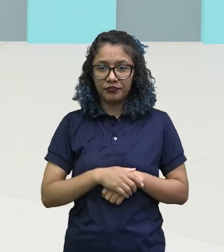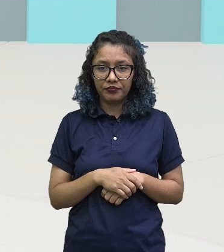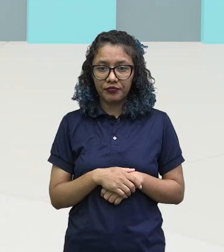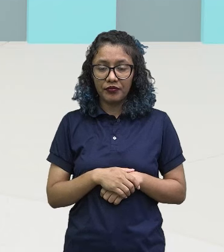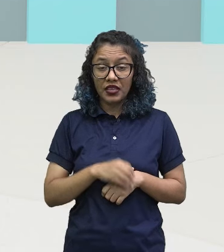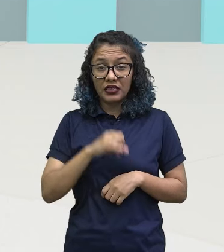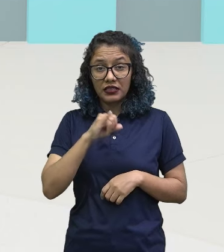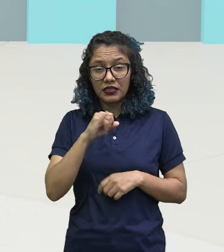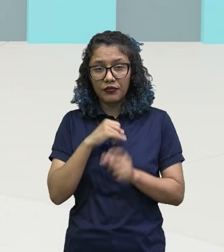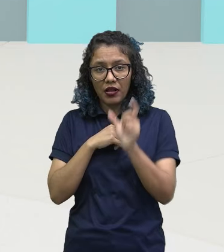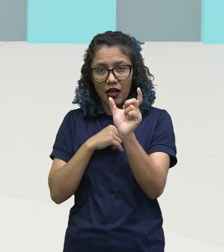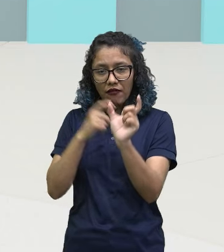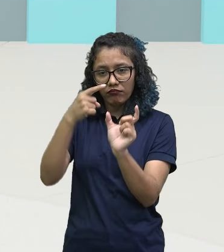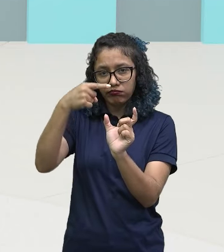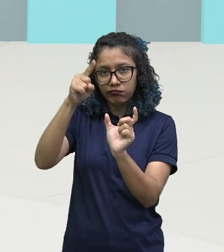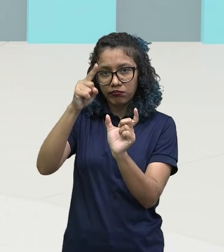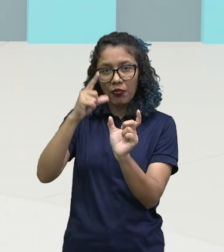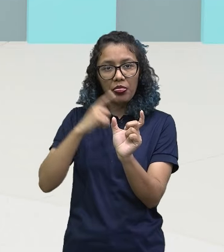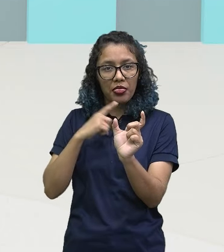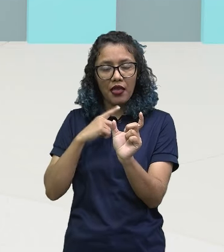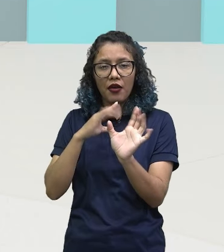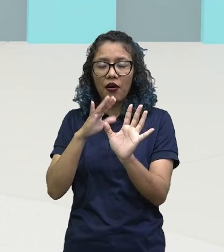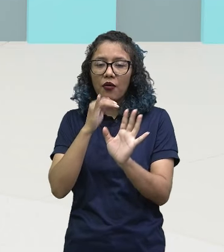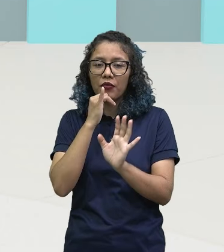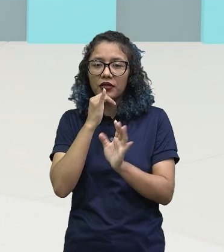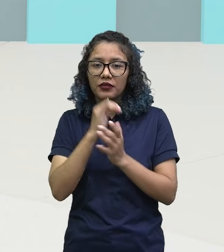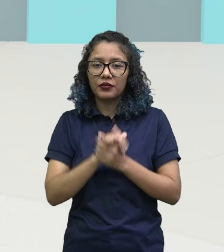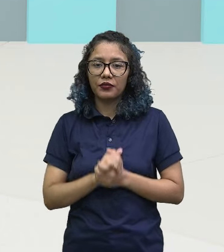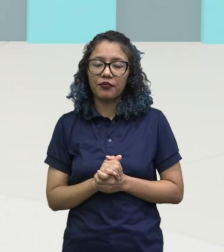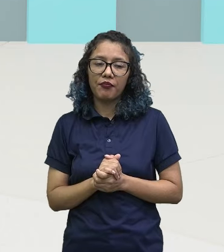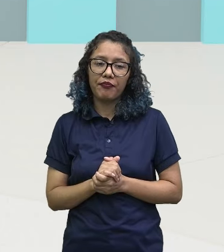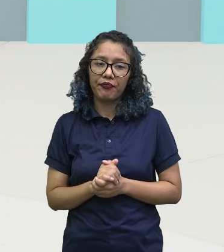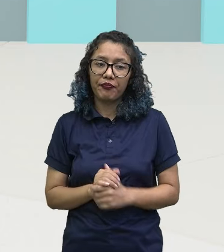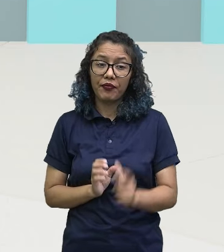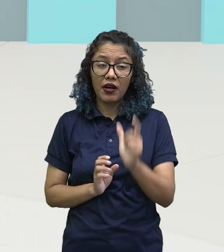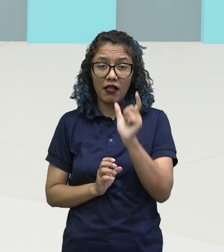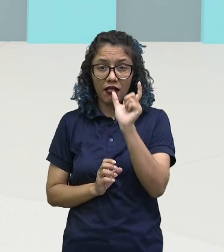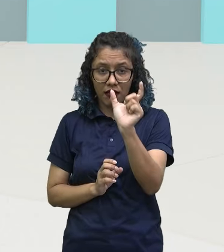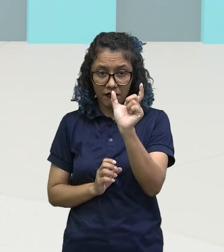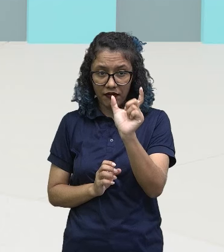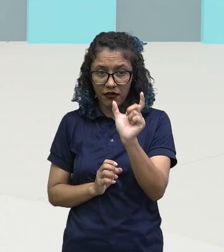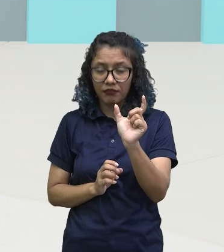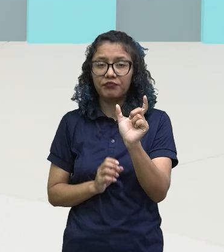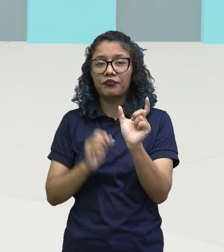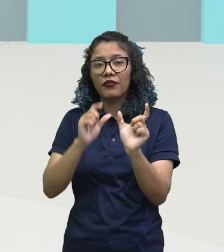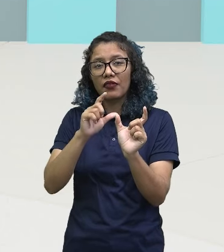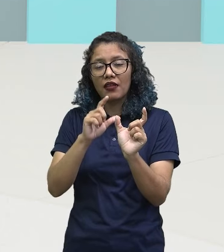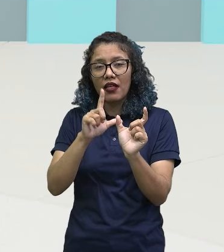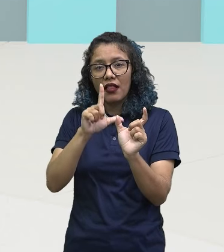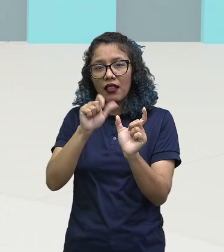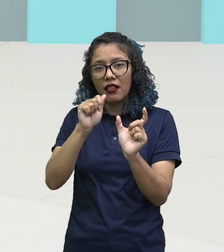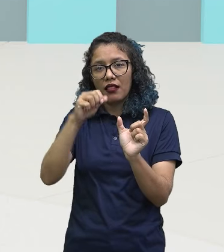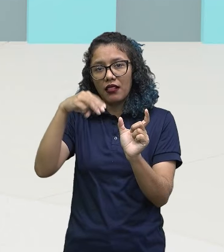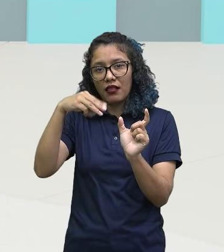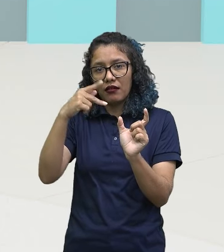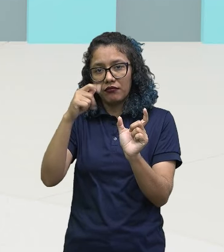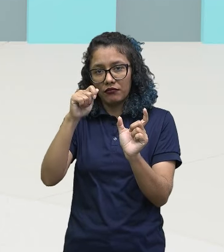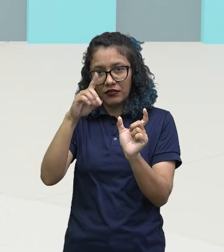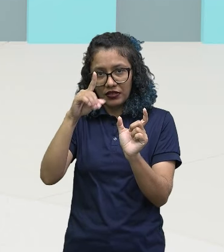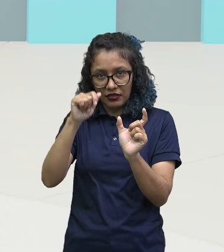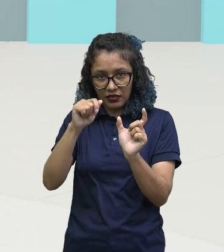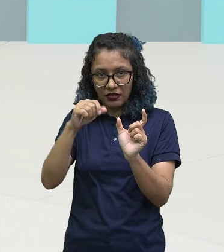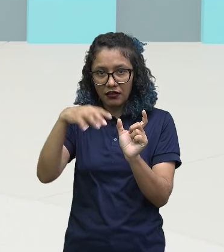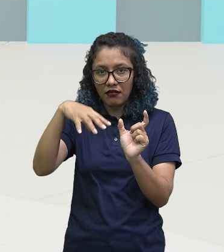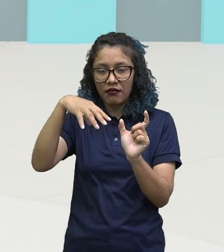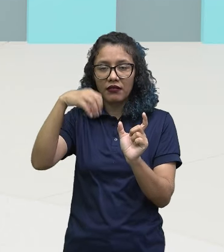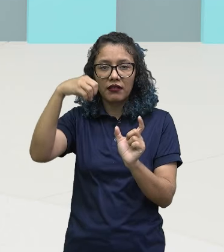em cima da palavra. Quando eu falo, por exemplo, lâmpada, será que a palavra apresenta acento gráfico? Será que